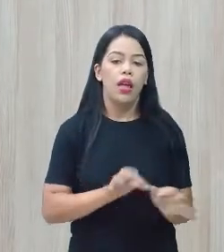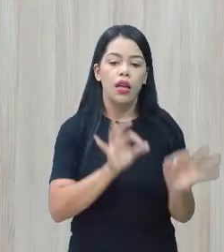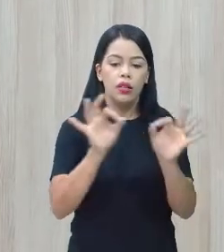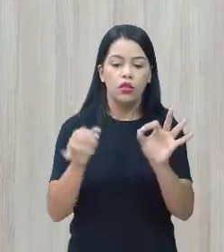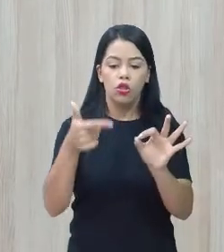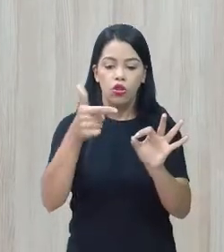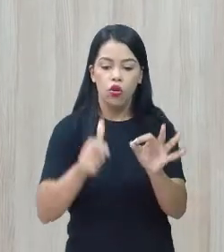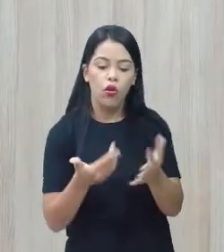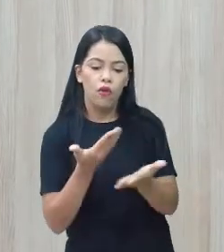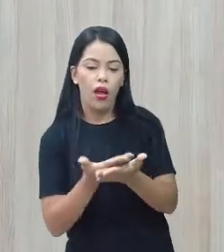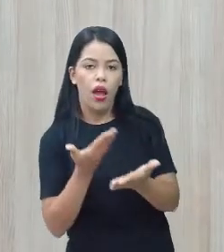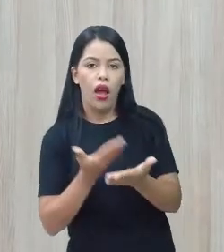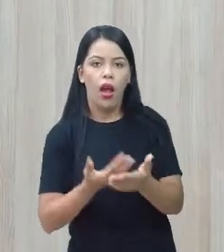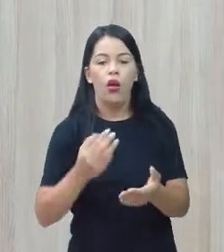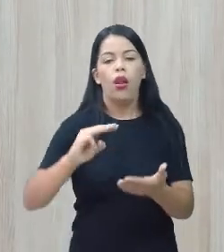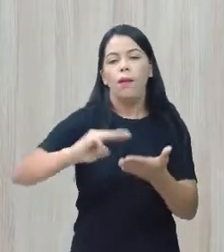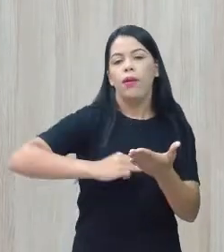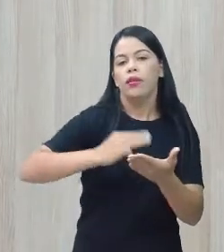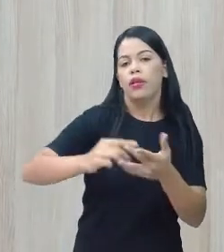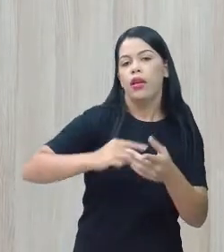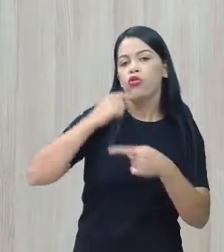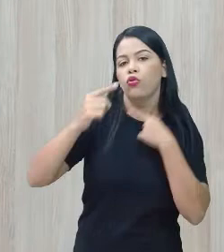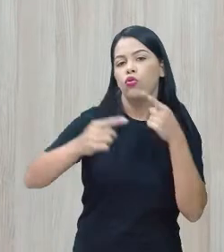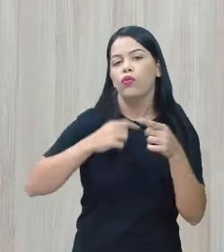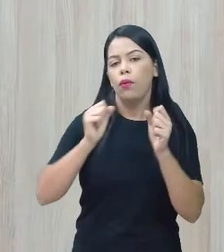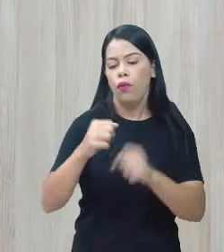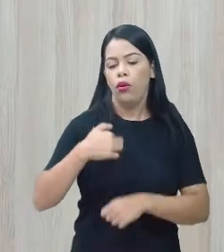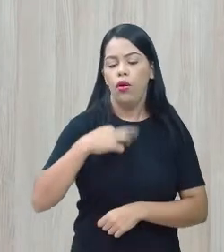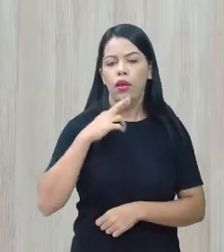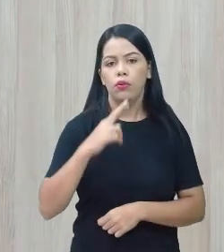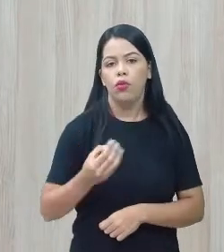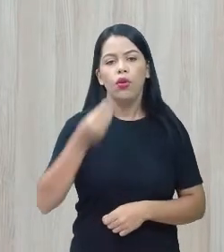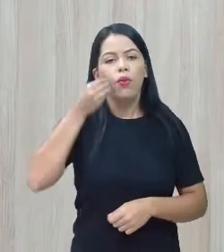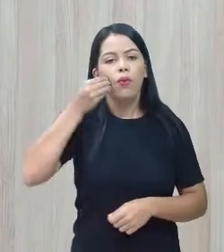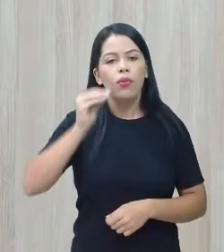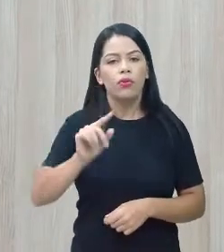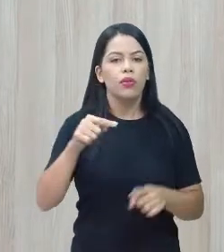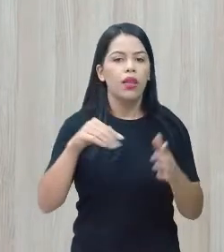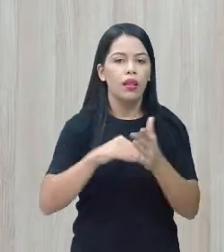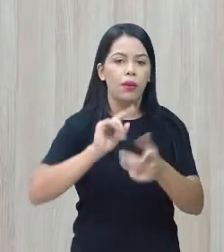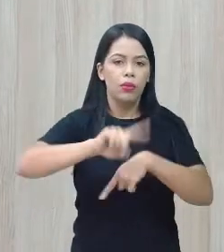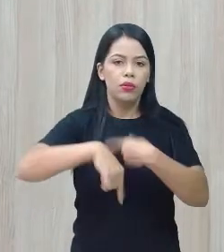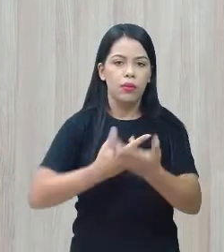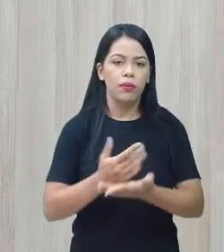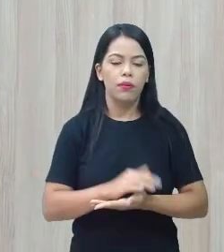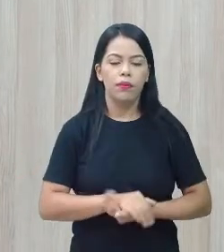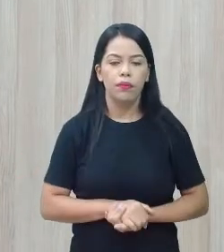aula, me mandem dúvidas, eu respondo. Então, um beijo enorme para vocês e até a próxima.